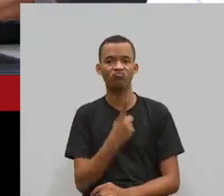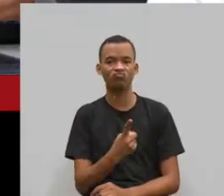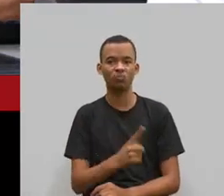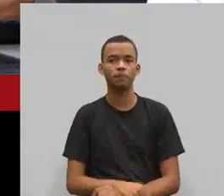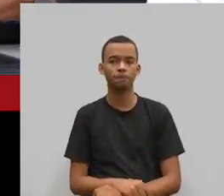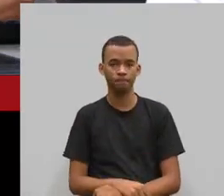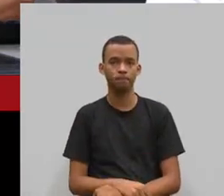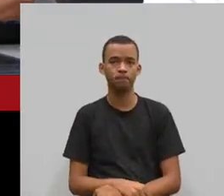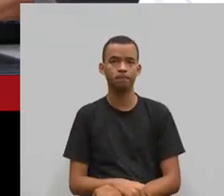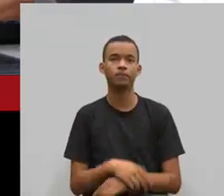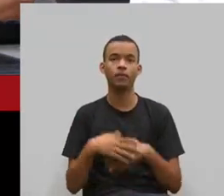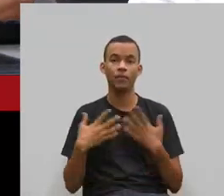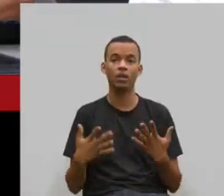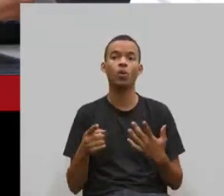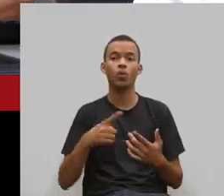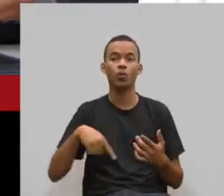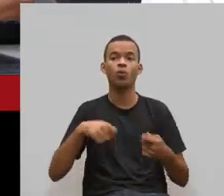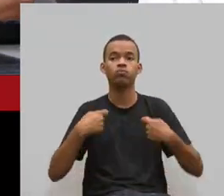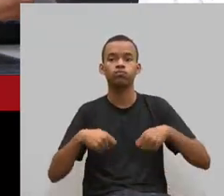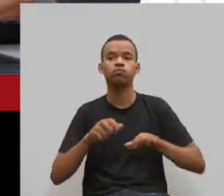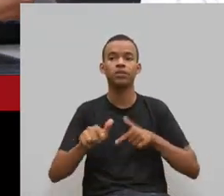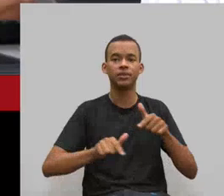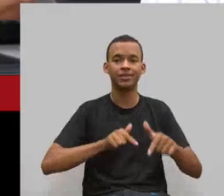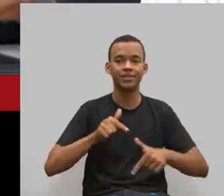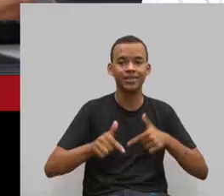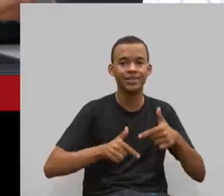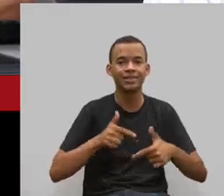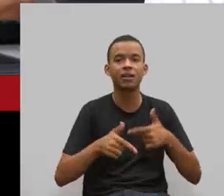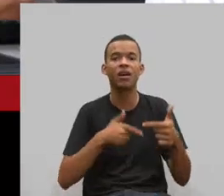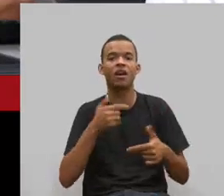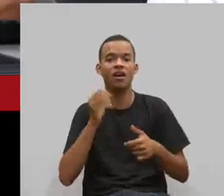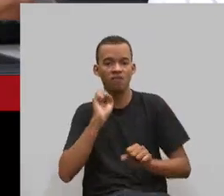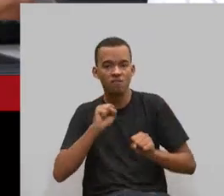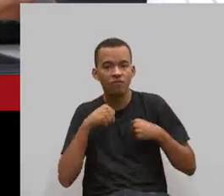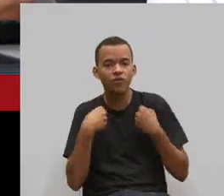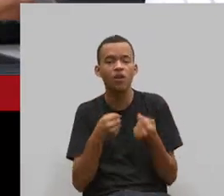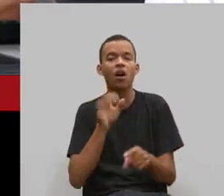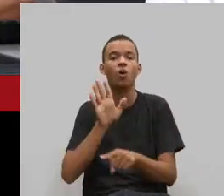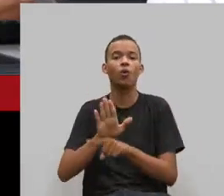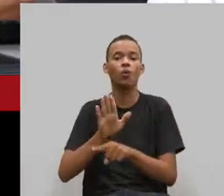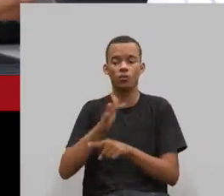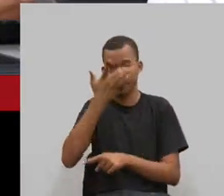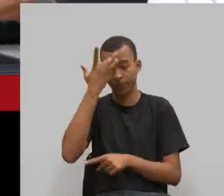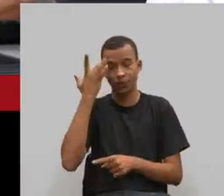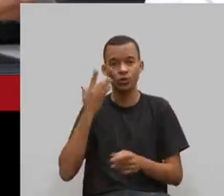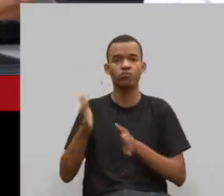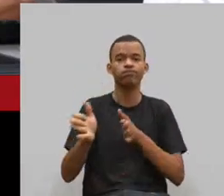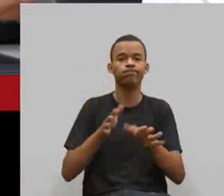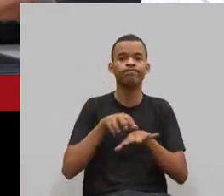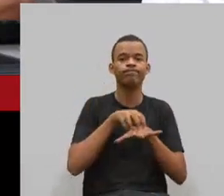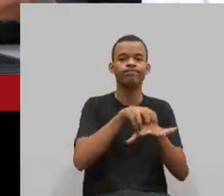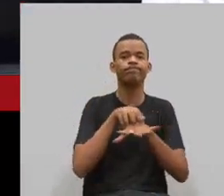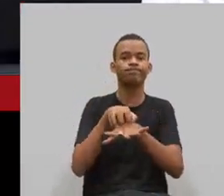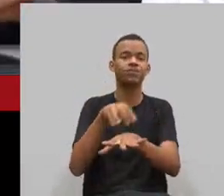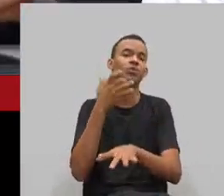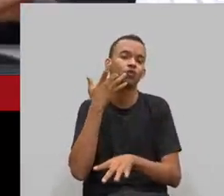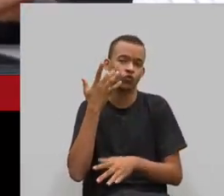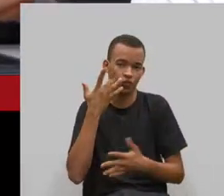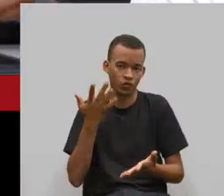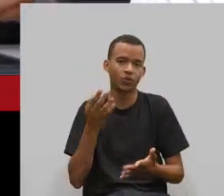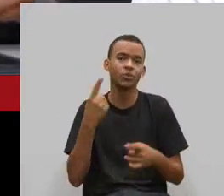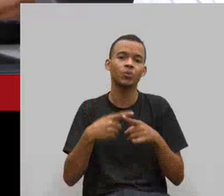acho que nós temos que trabalhar isso para melhorar a mobilidade dessas pessoas que têm naturalmente a